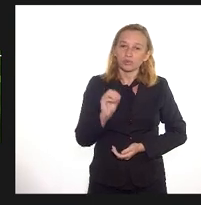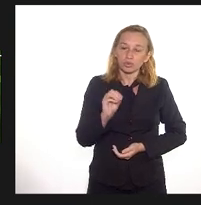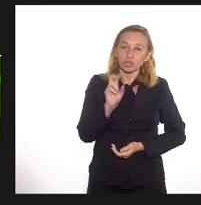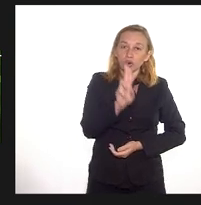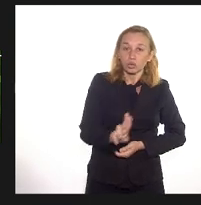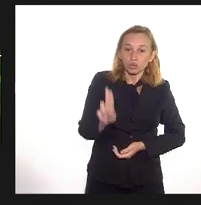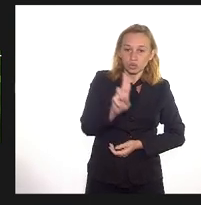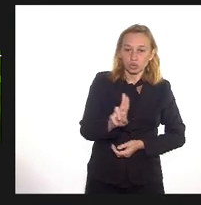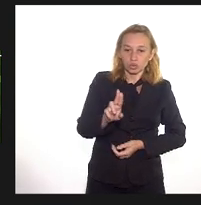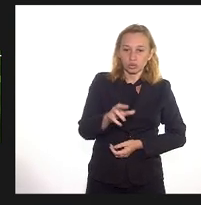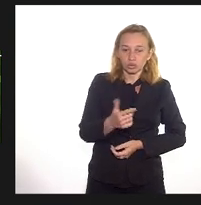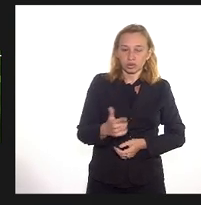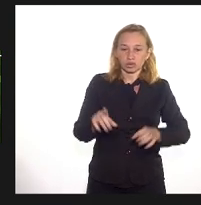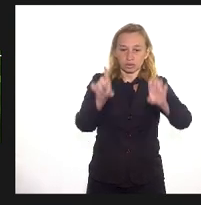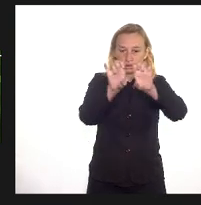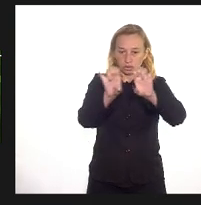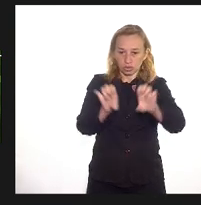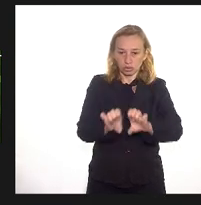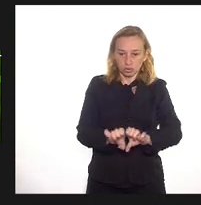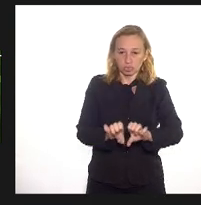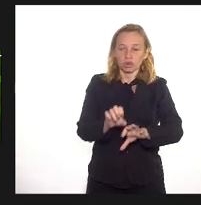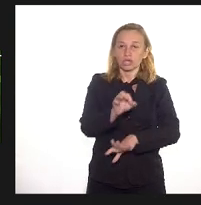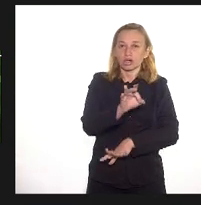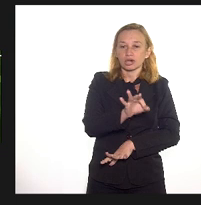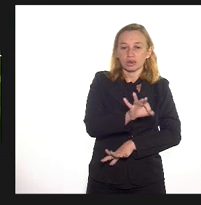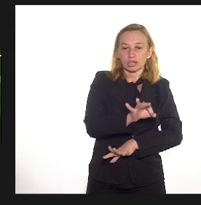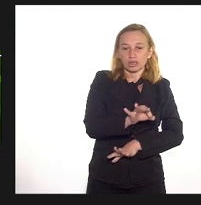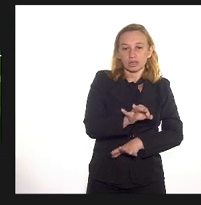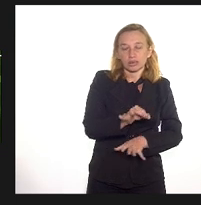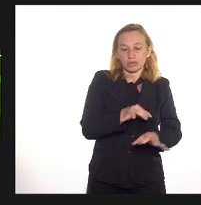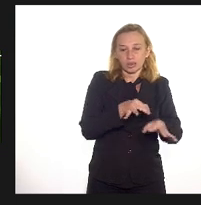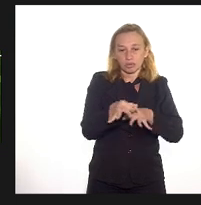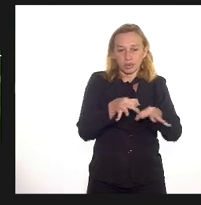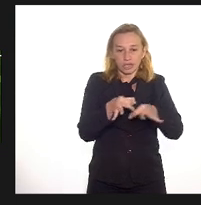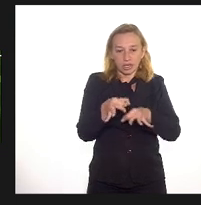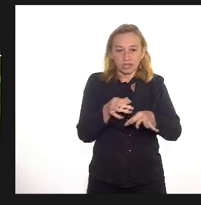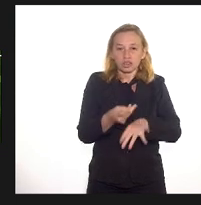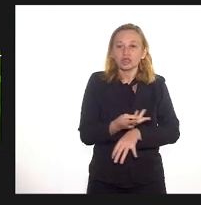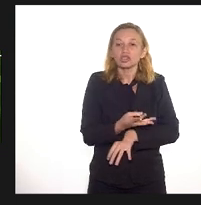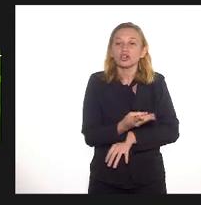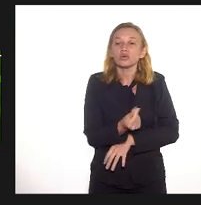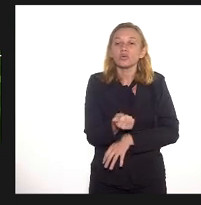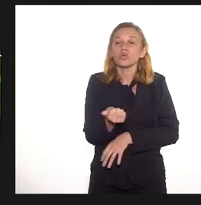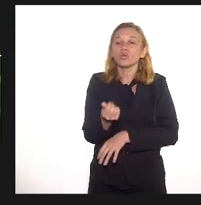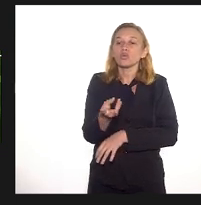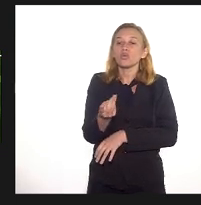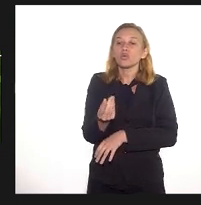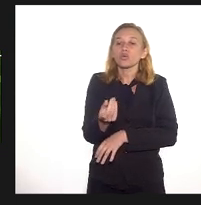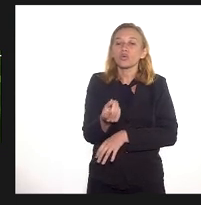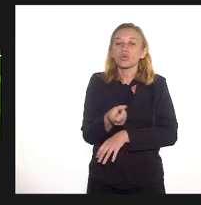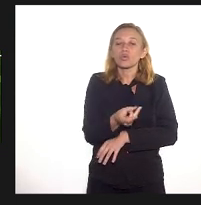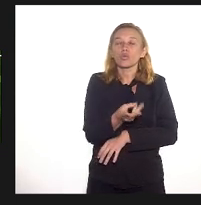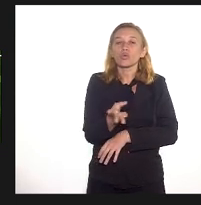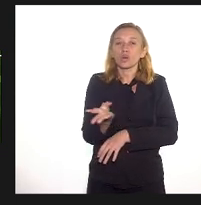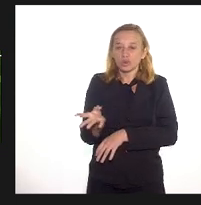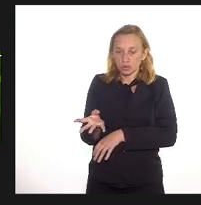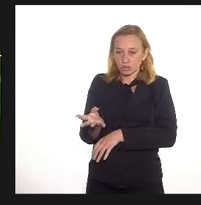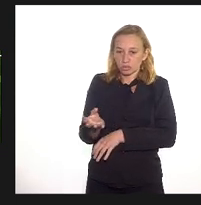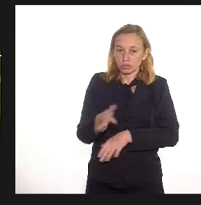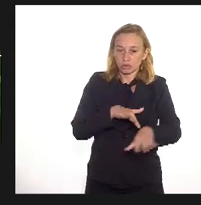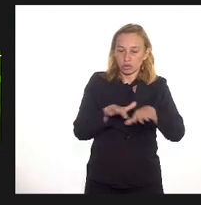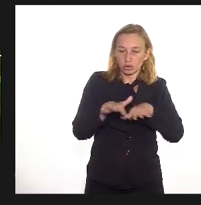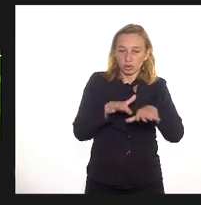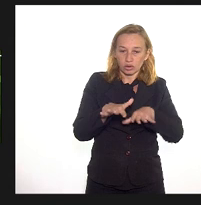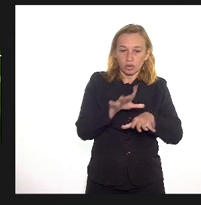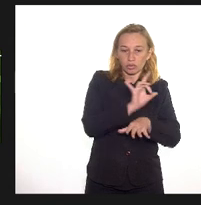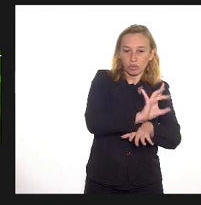essa infraestrutura, é feita a mensuração de quanto aquele campo movimentou por cada rota